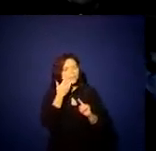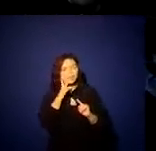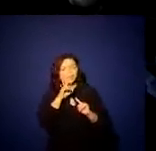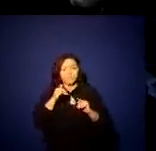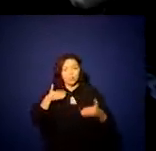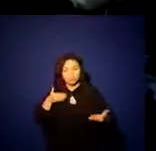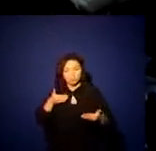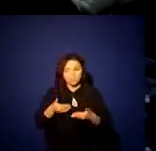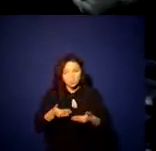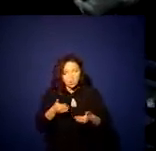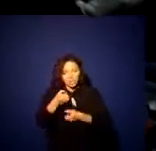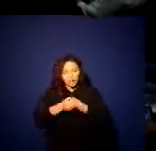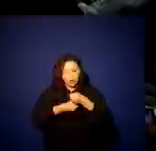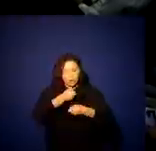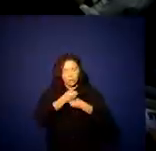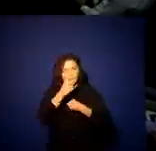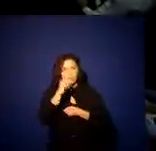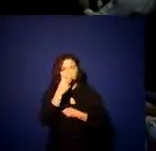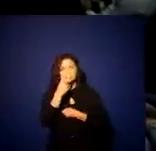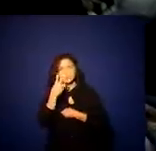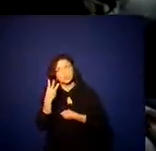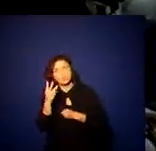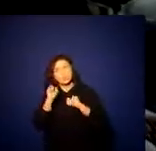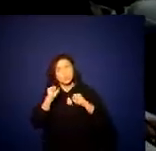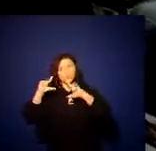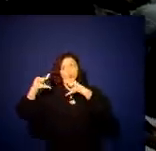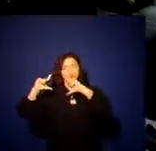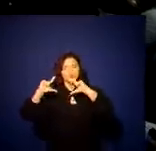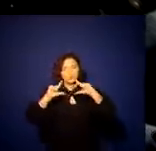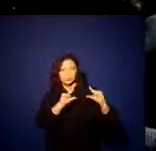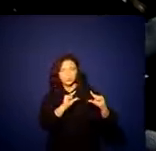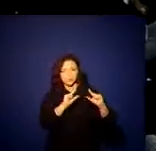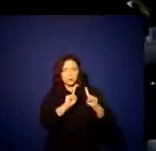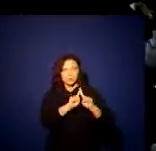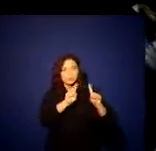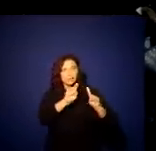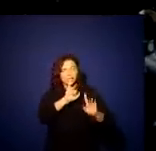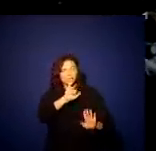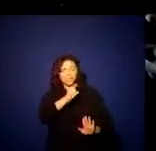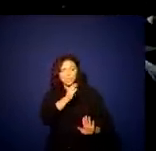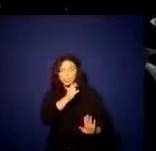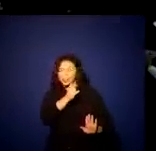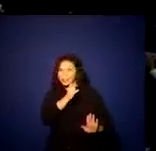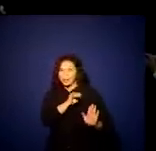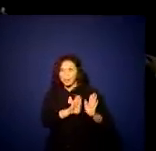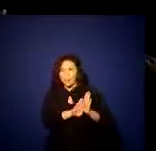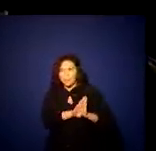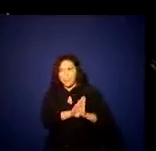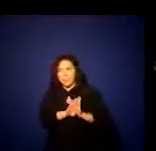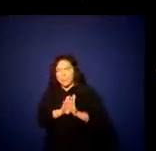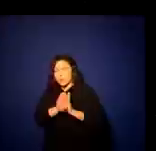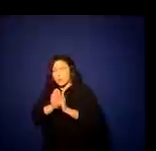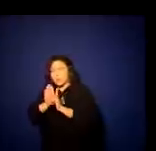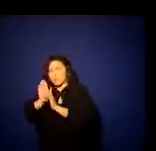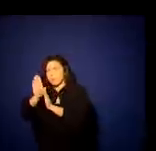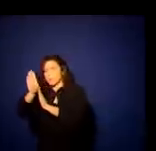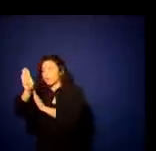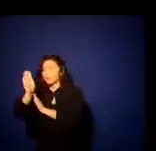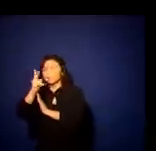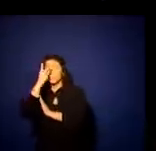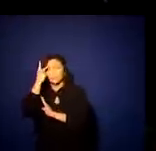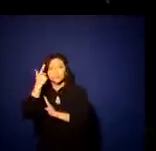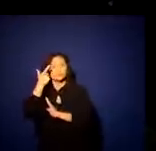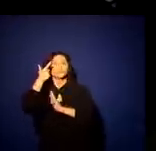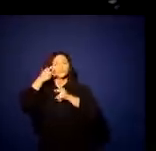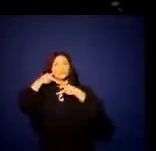porque havia uma expectativa de juros em queda e o que a gente viu na verdade de Janeiro foi uma reação das saídas de recursos Fundos